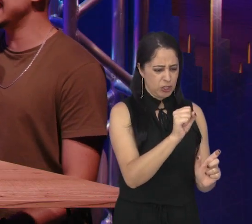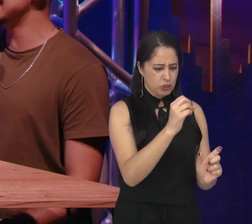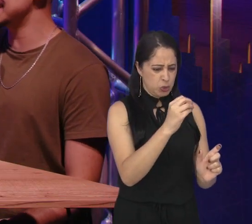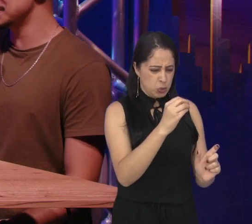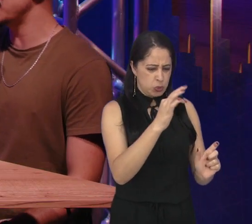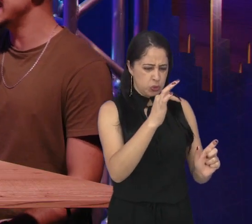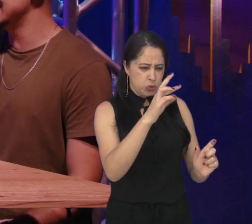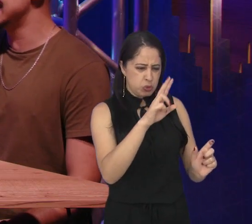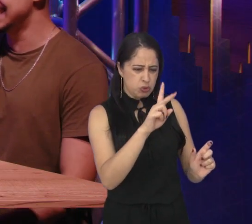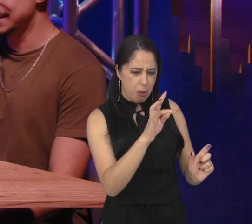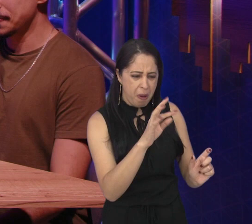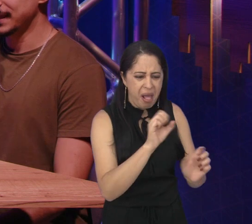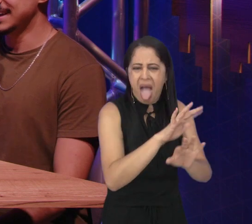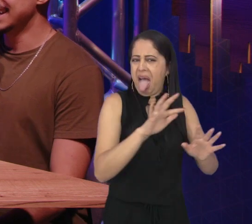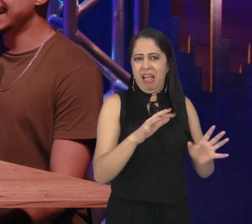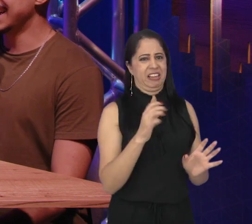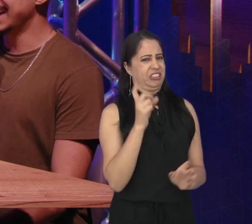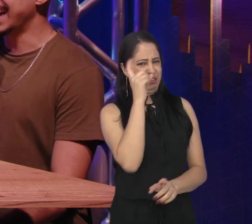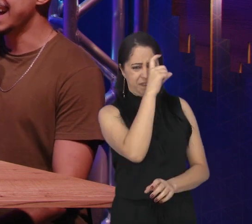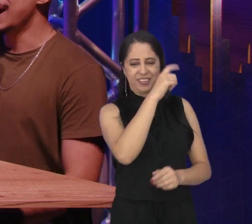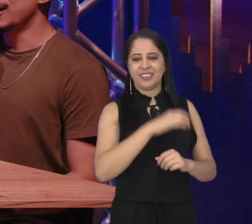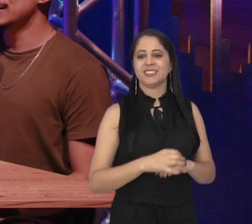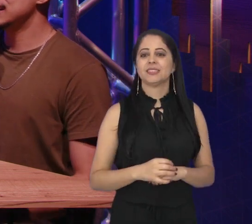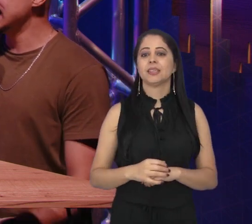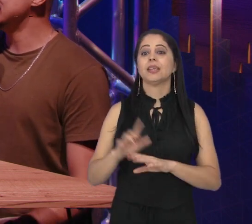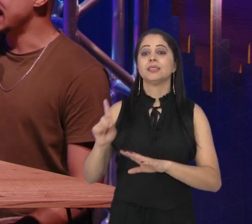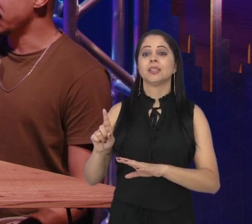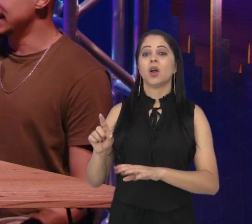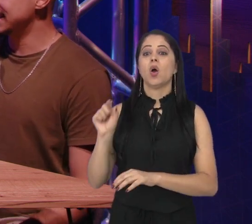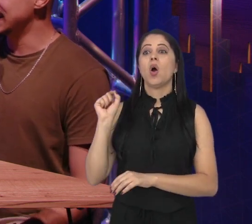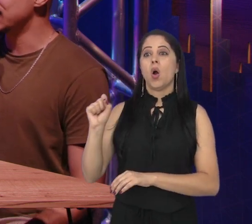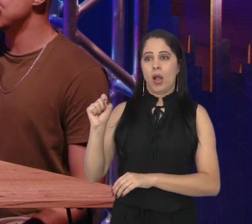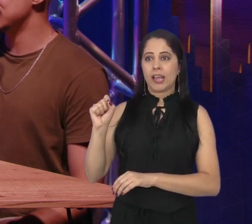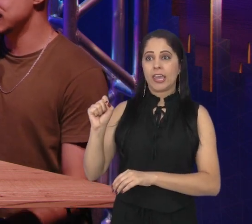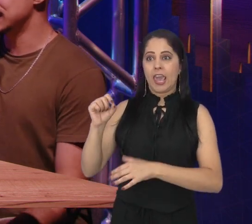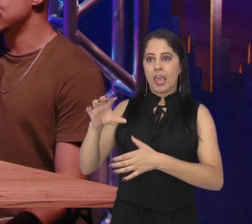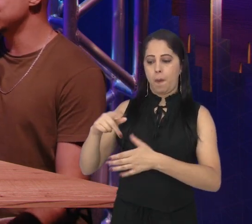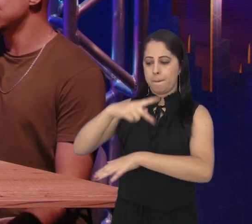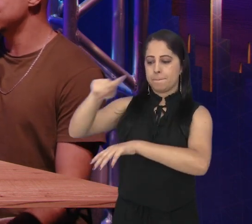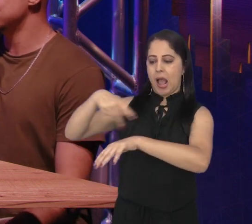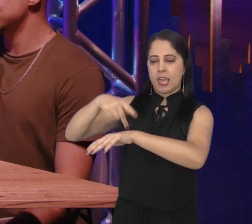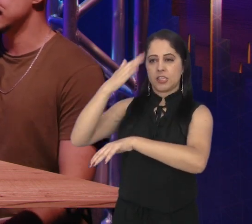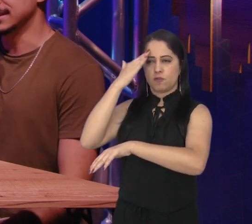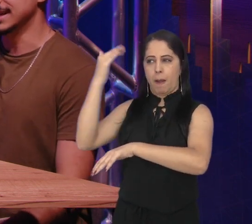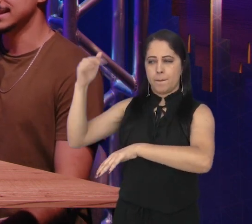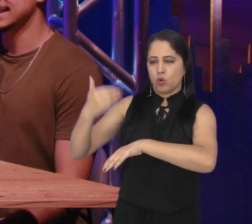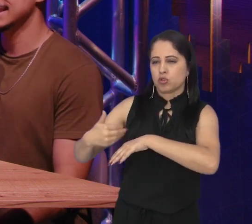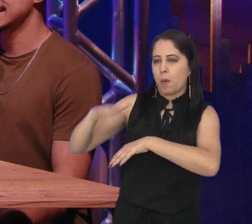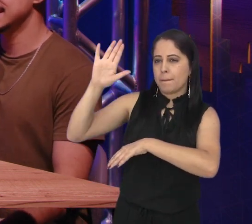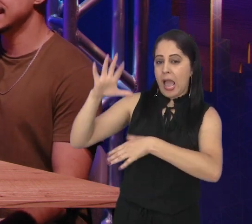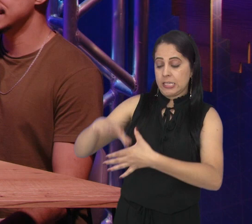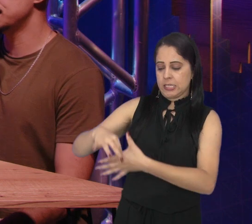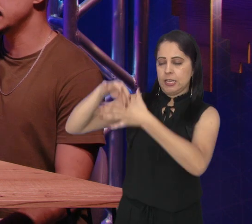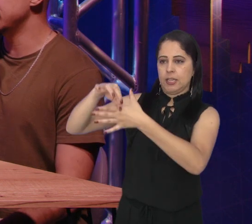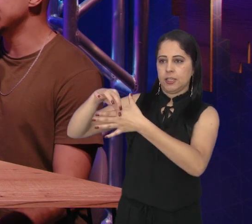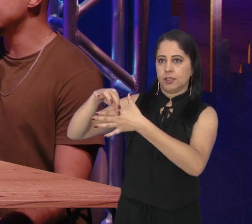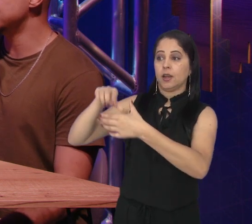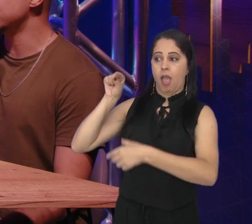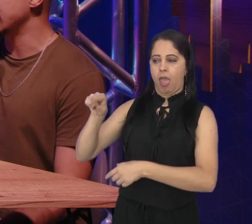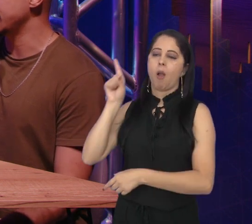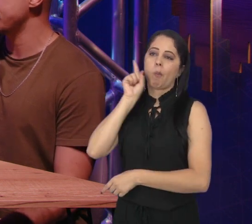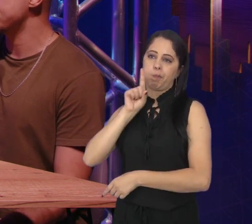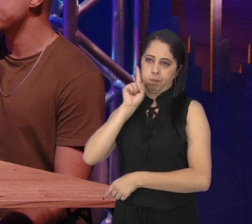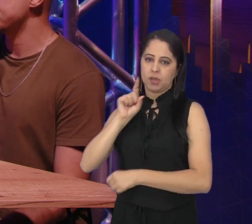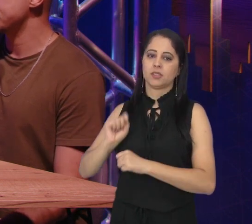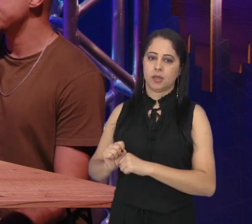Soft powereza dos países. É isso mesmo. Quem lidera o ranking são os Estados Unidos, Uhum. né? Isso não